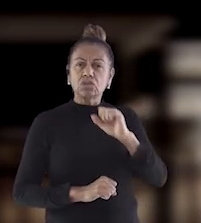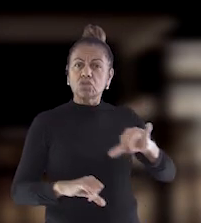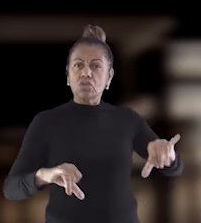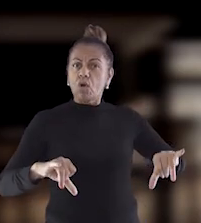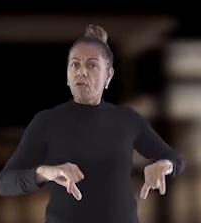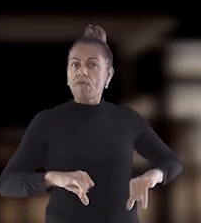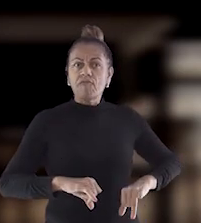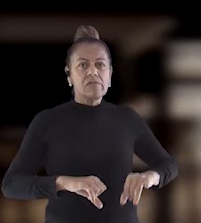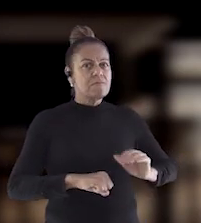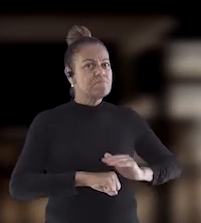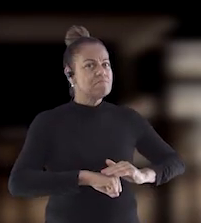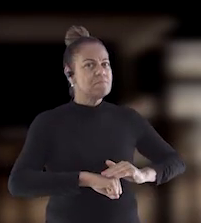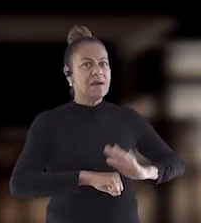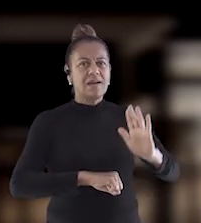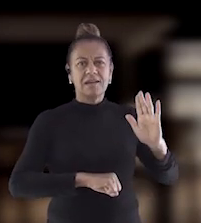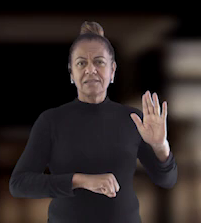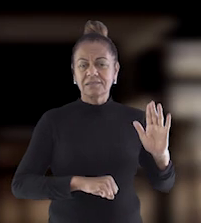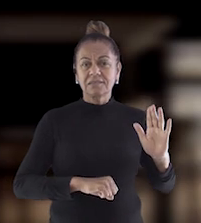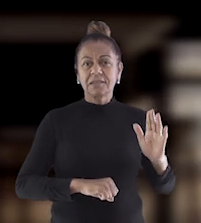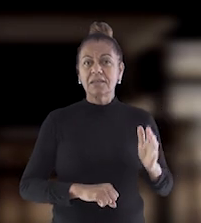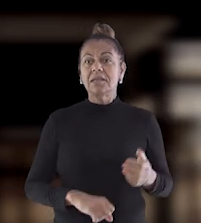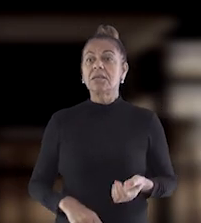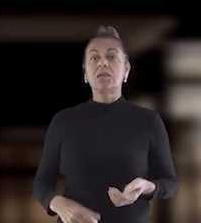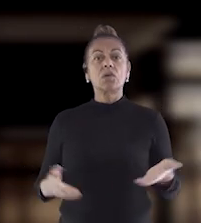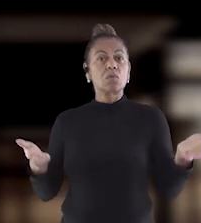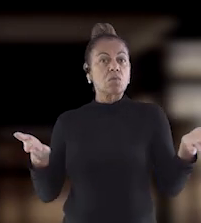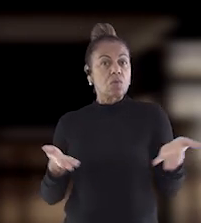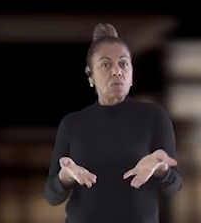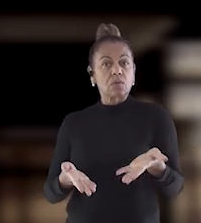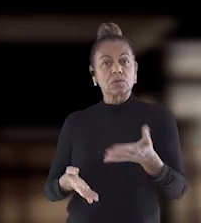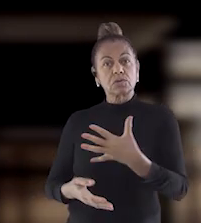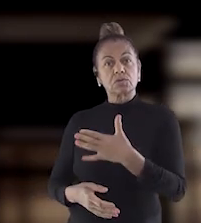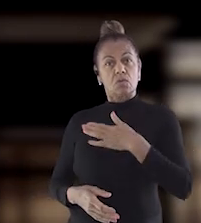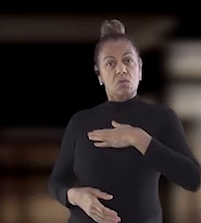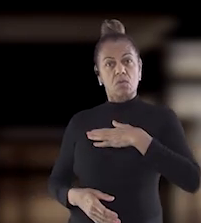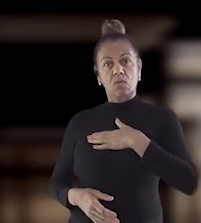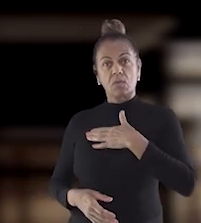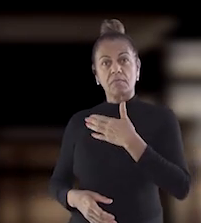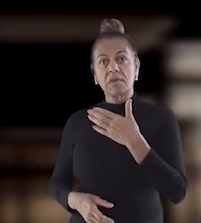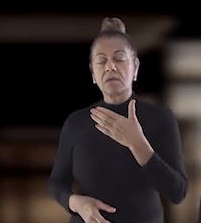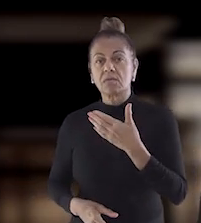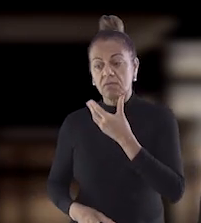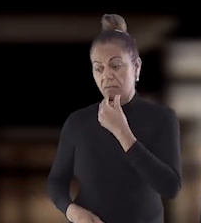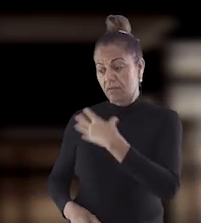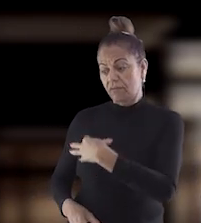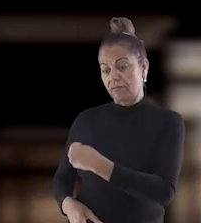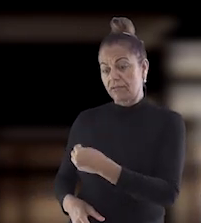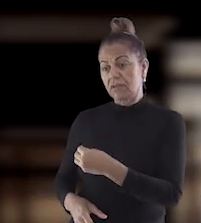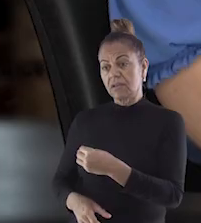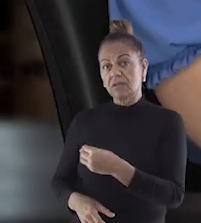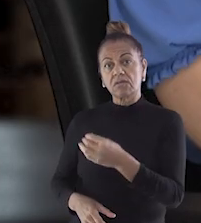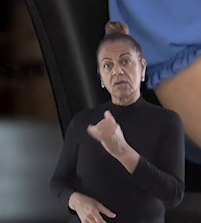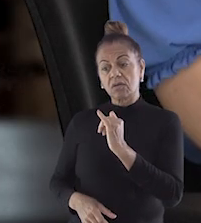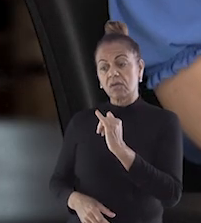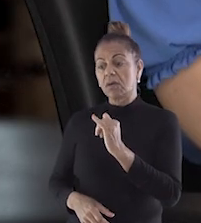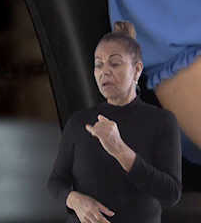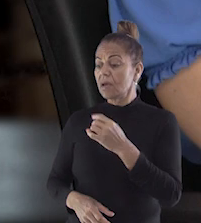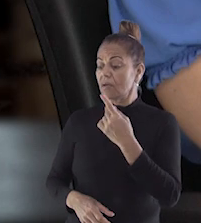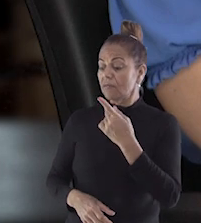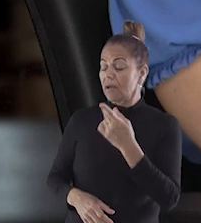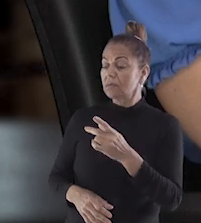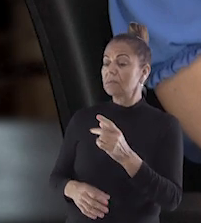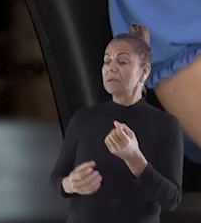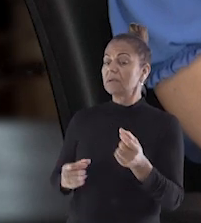ela passou mais dificuldade do que nós. E eu sempre, assim, falei isso para meus filhos. Eu nunca